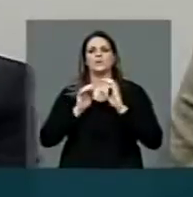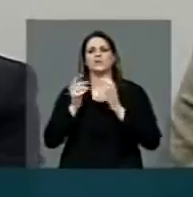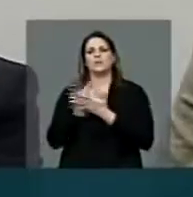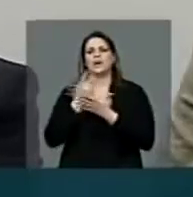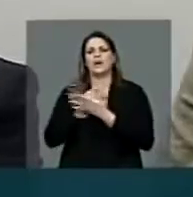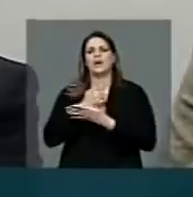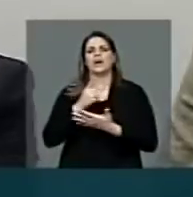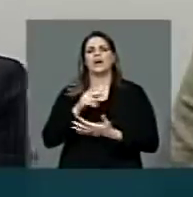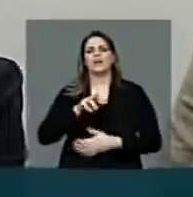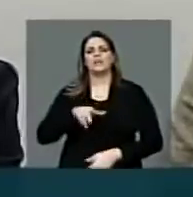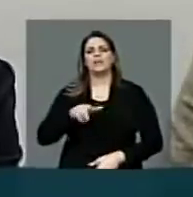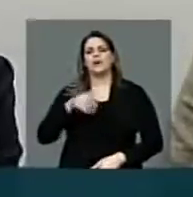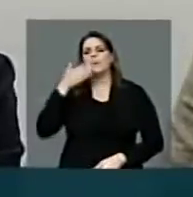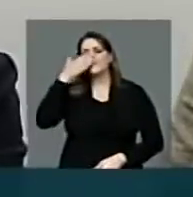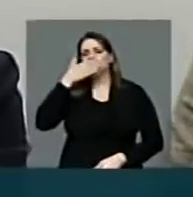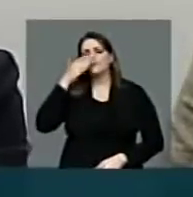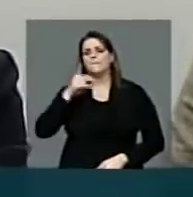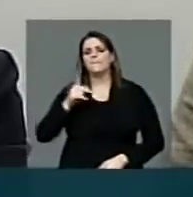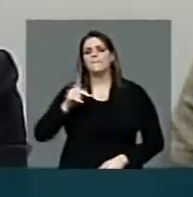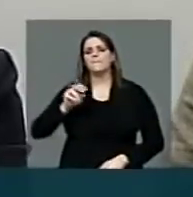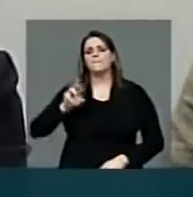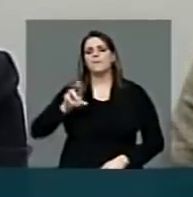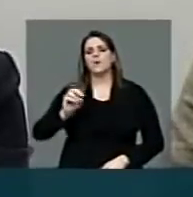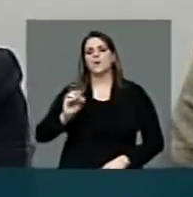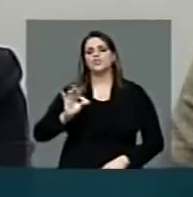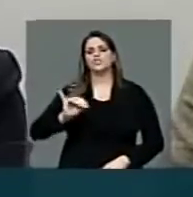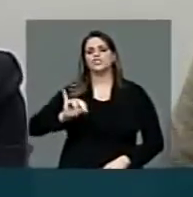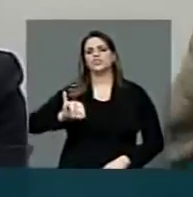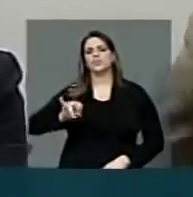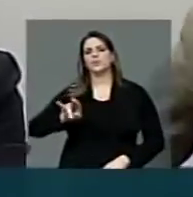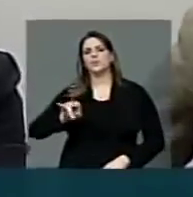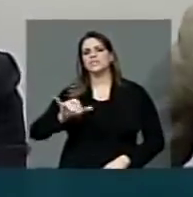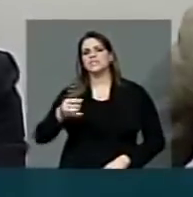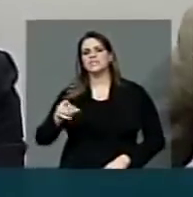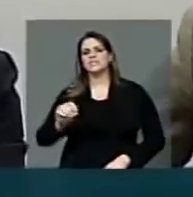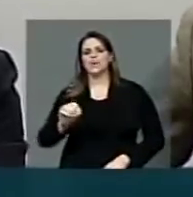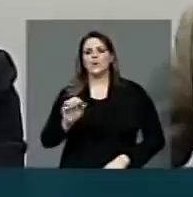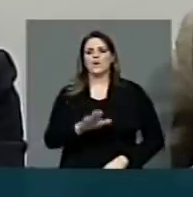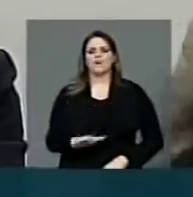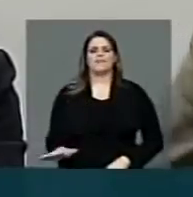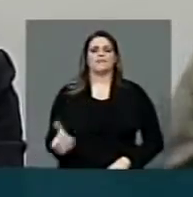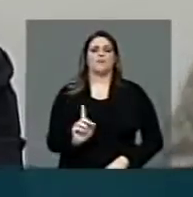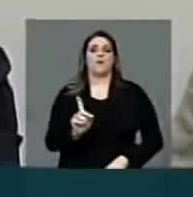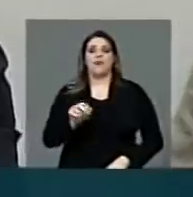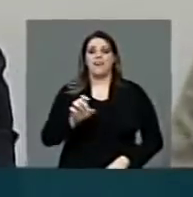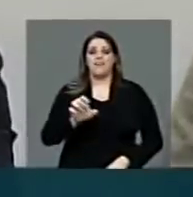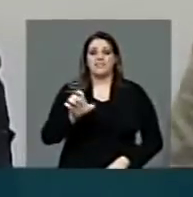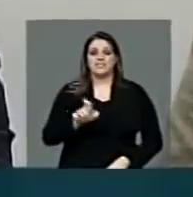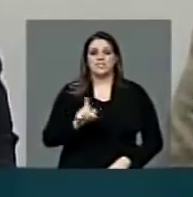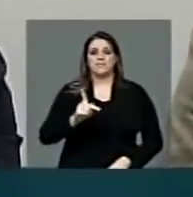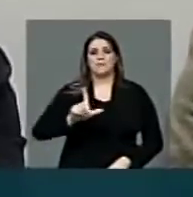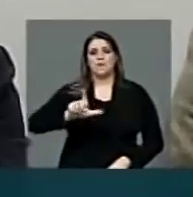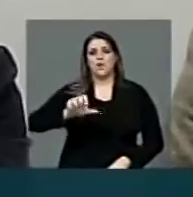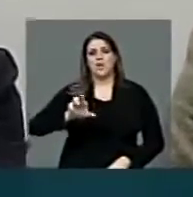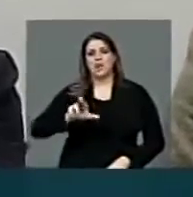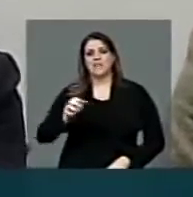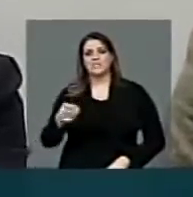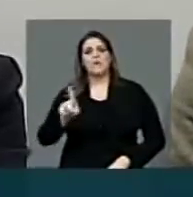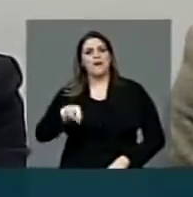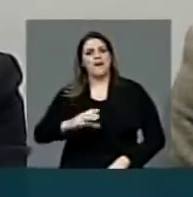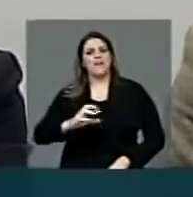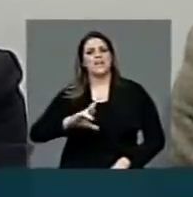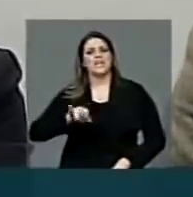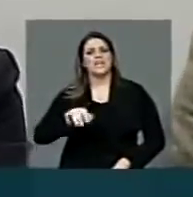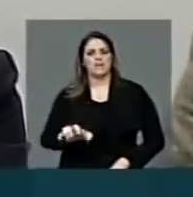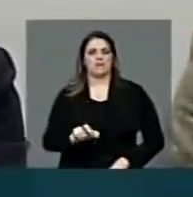prostituição infantil. Não existe prostituição infantil, existe exploração sexual de crianças e adolescentes, que é um crime.